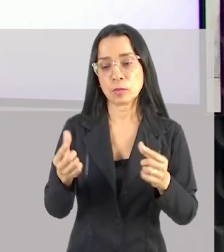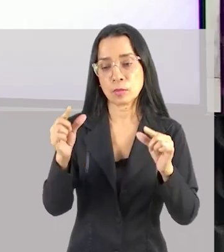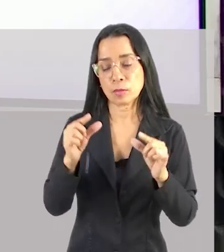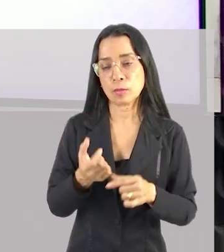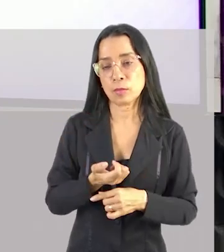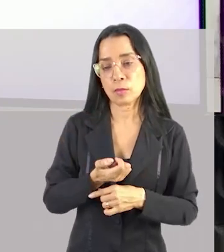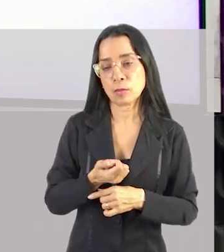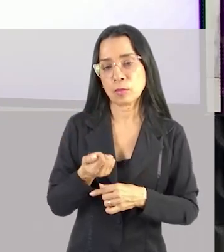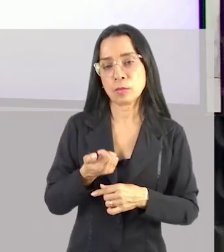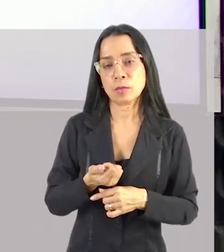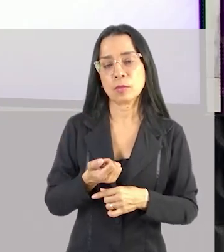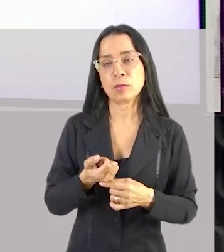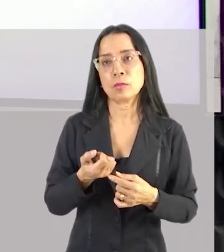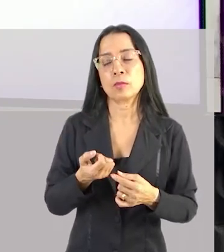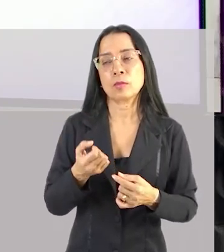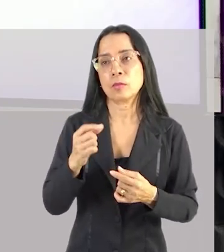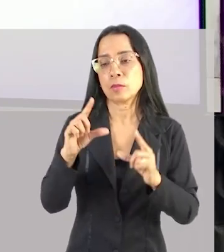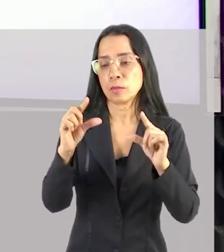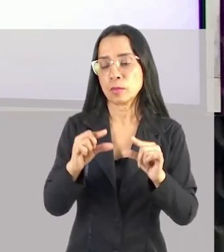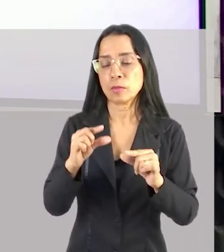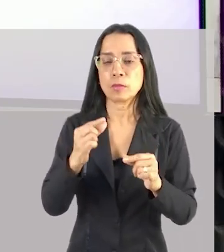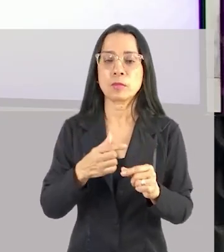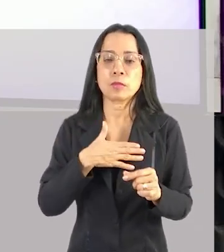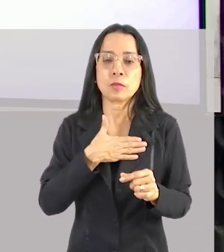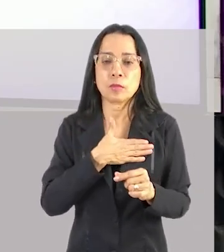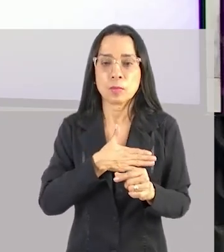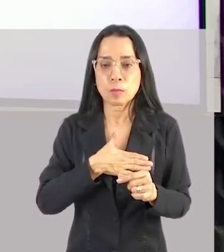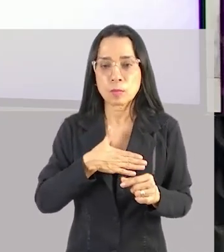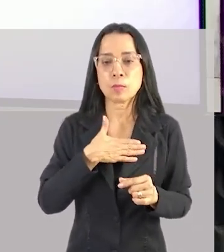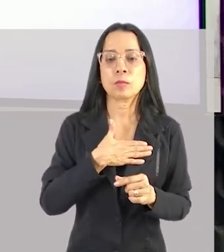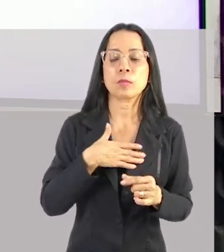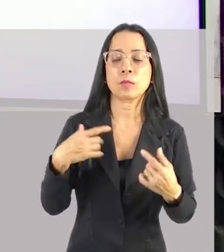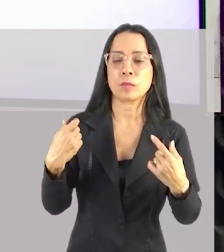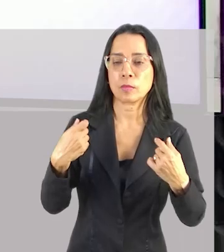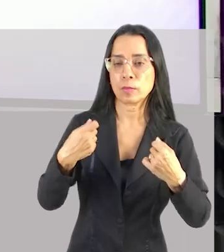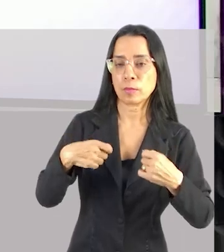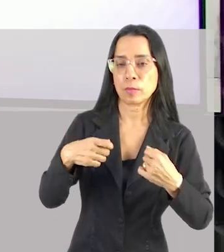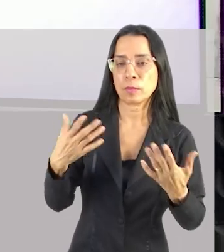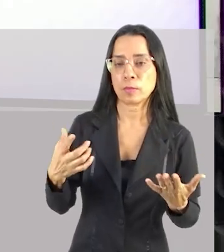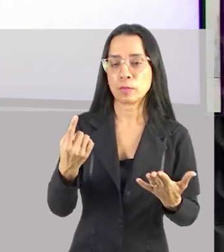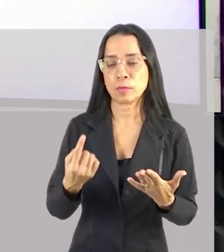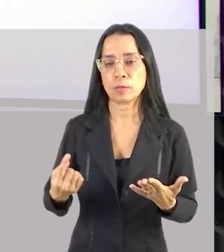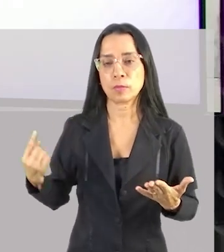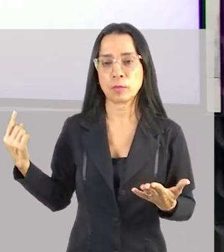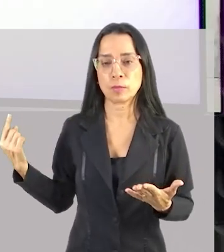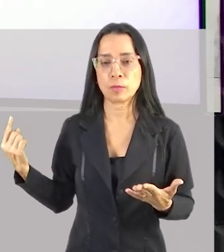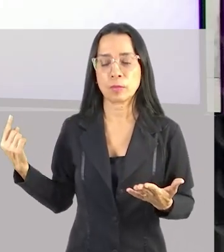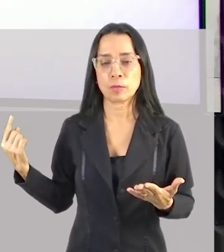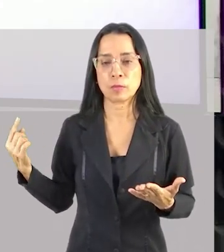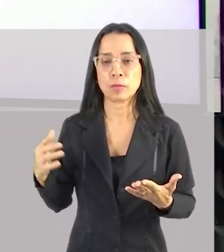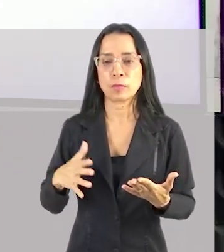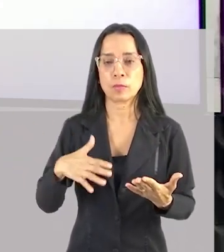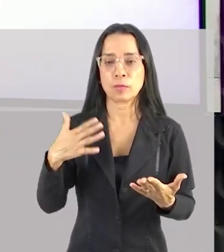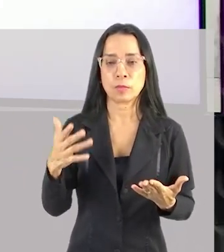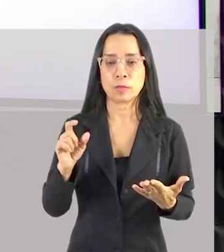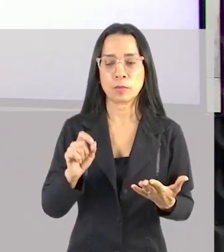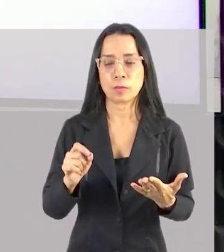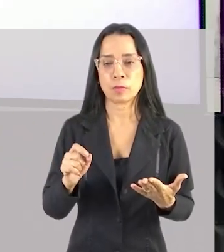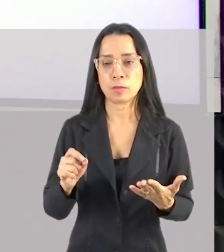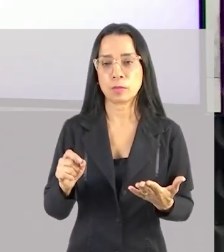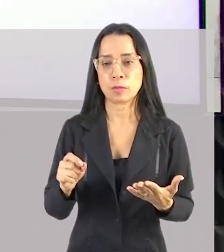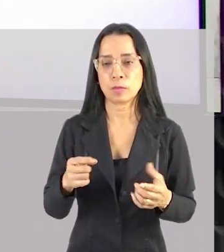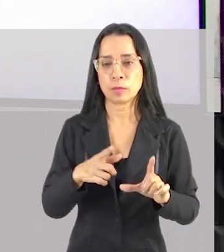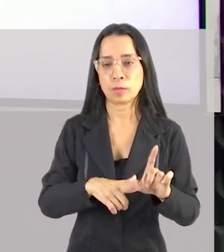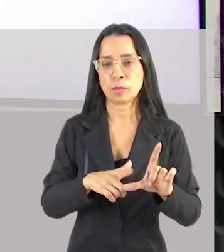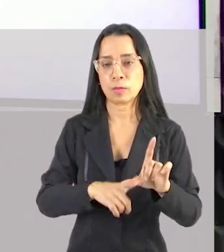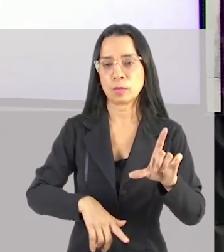pequenos prazeres, né? Os prazeres necessários, beleza? Então, a esperança,